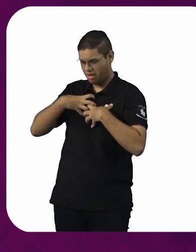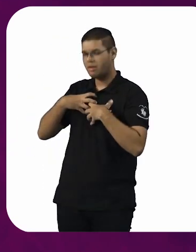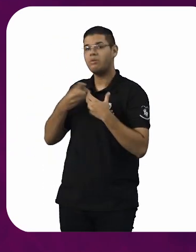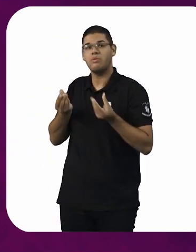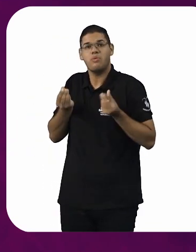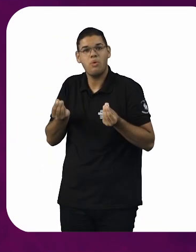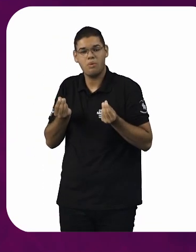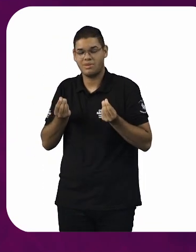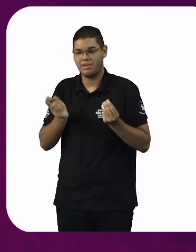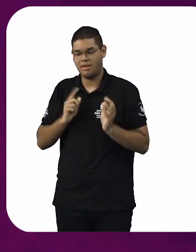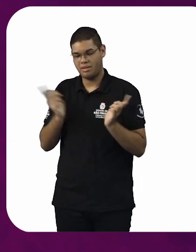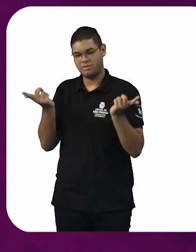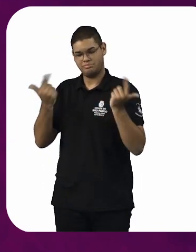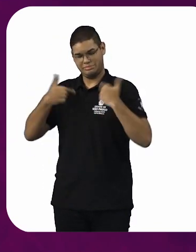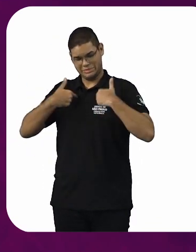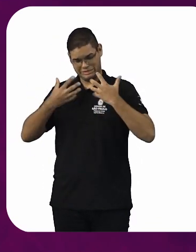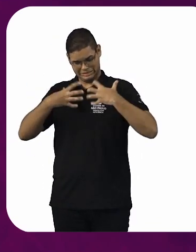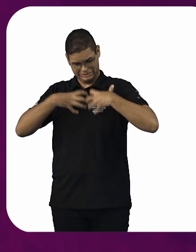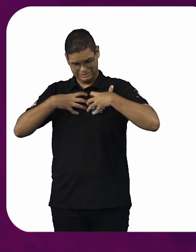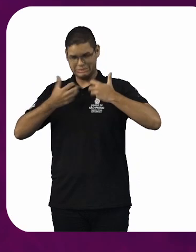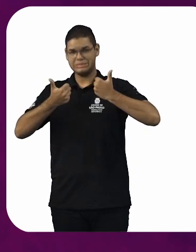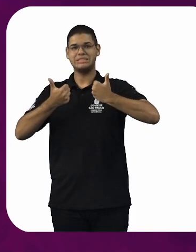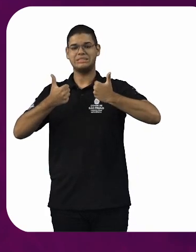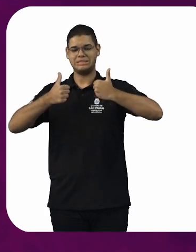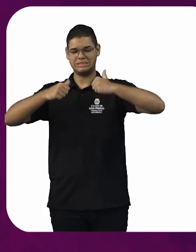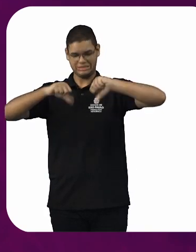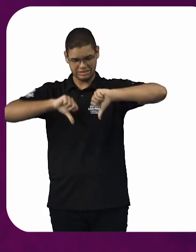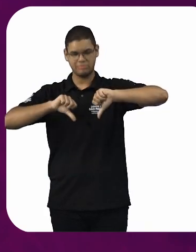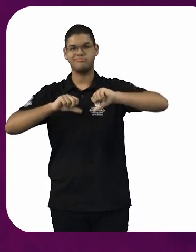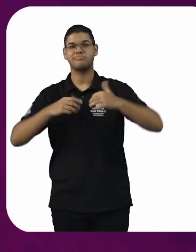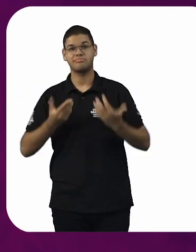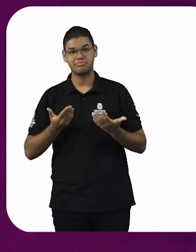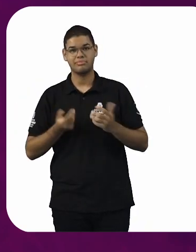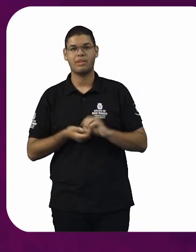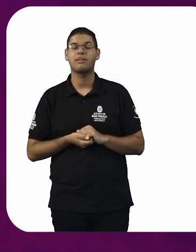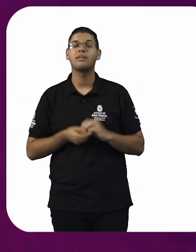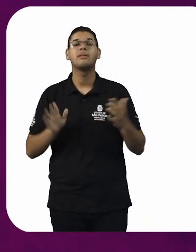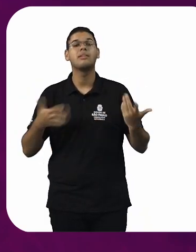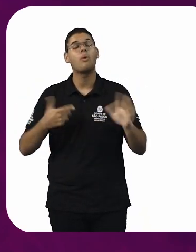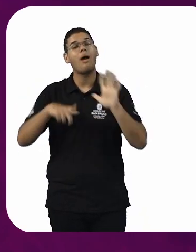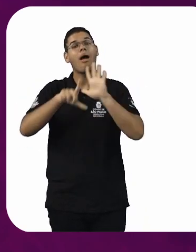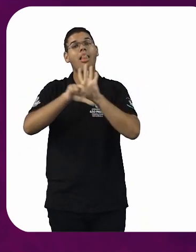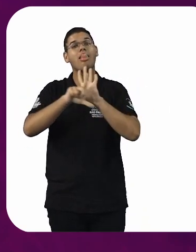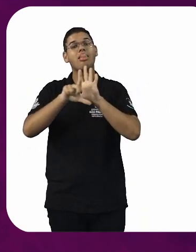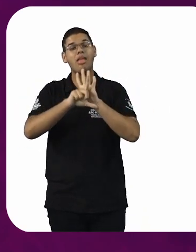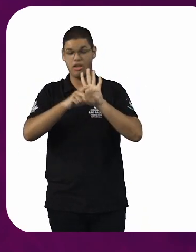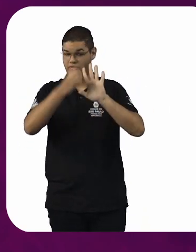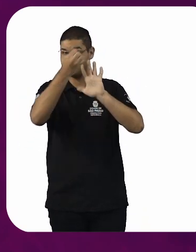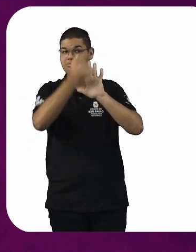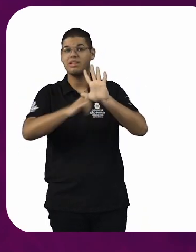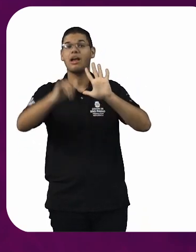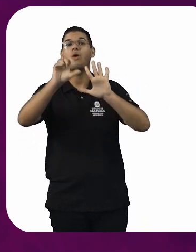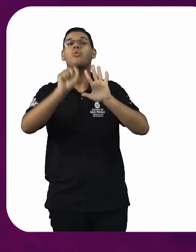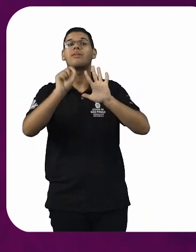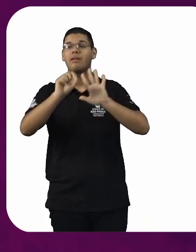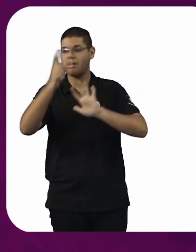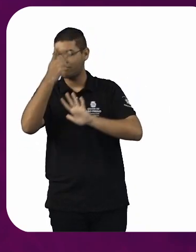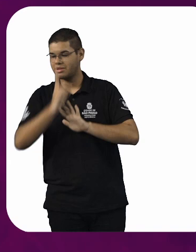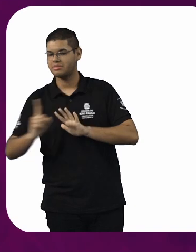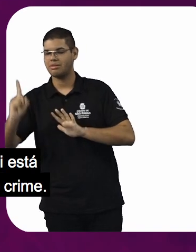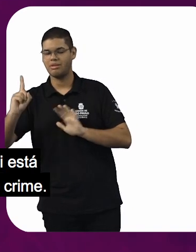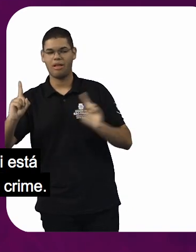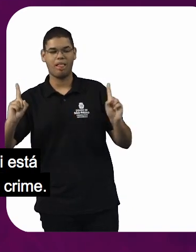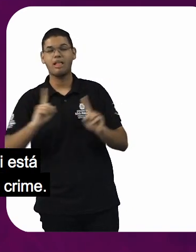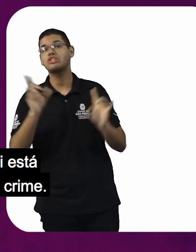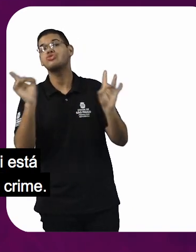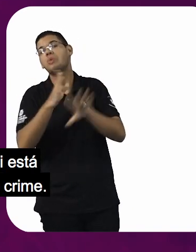E aí a lei ela vem mostrar que não importa se o ofensor vem dizer que ele não teve a intenção de